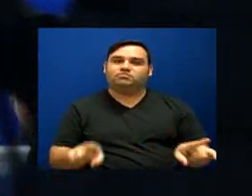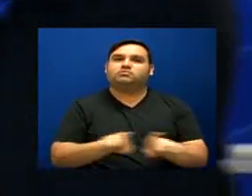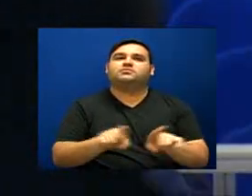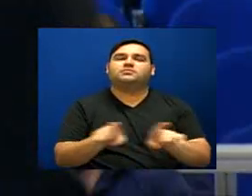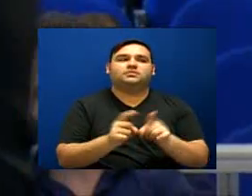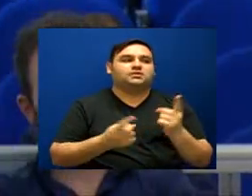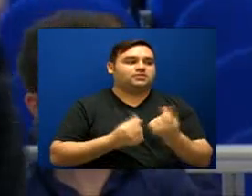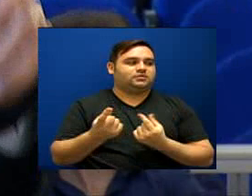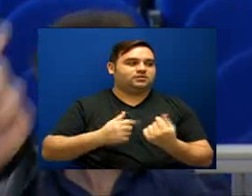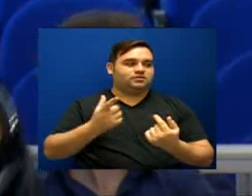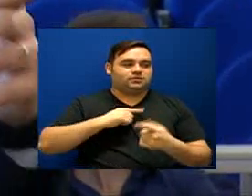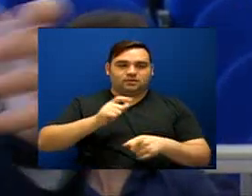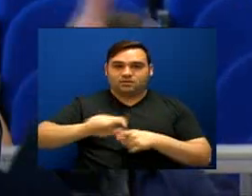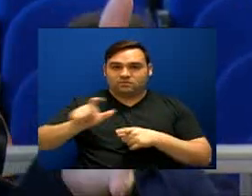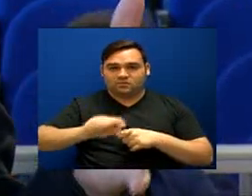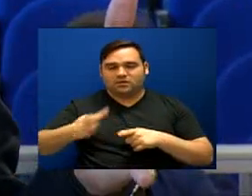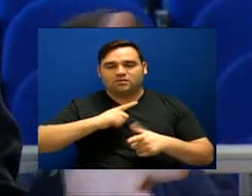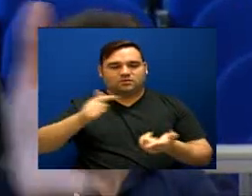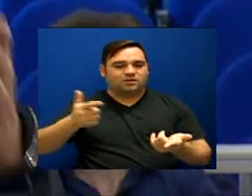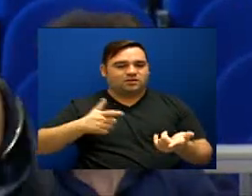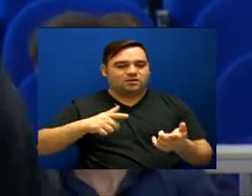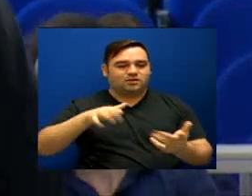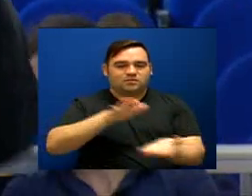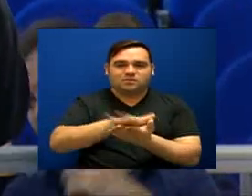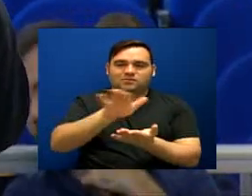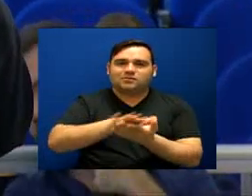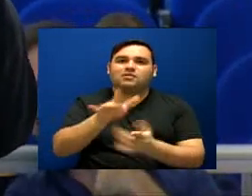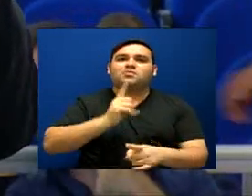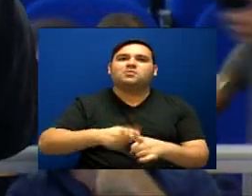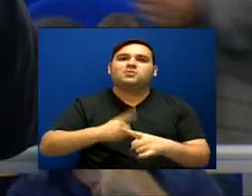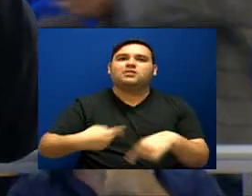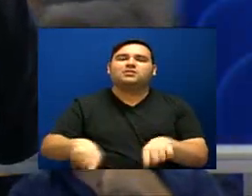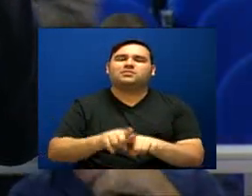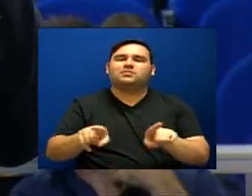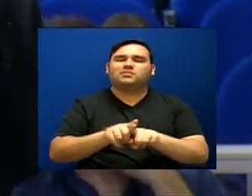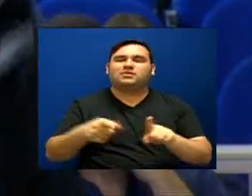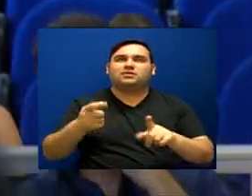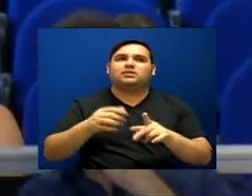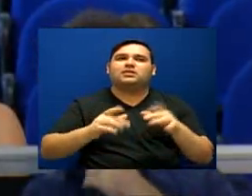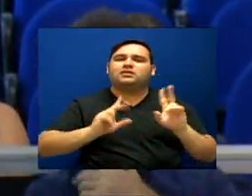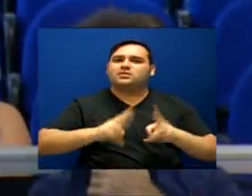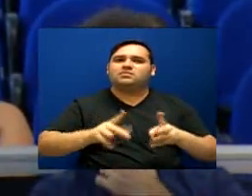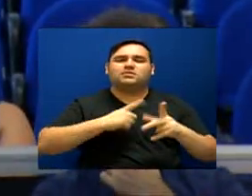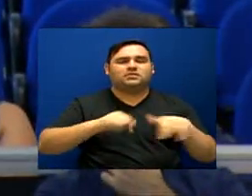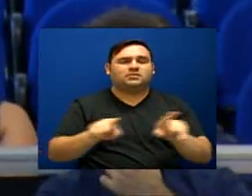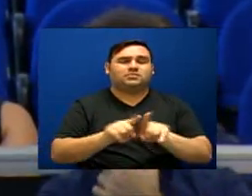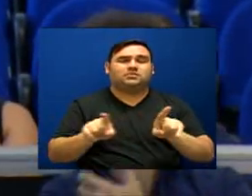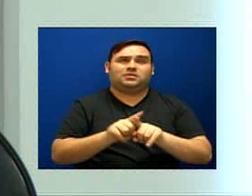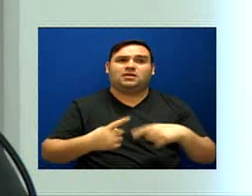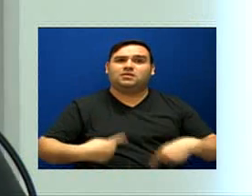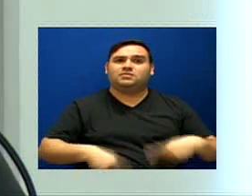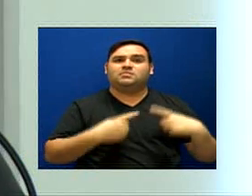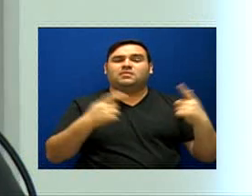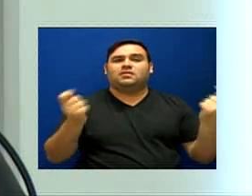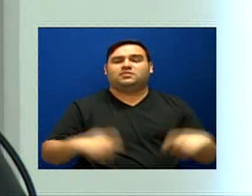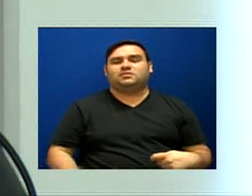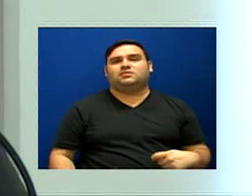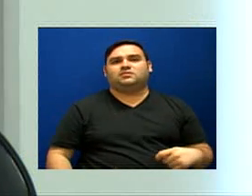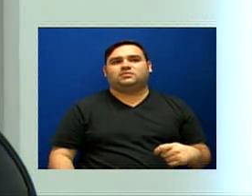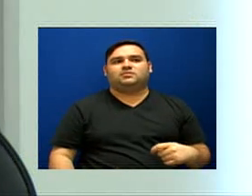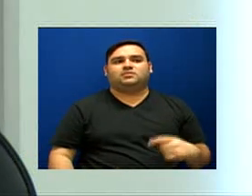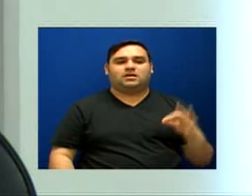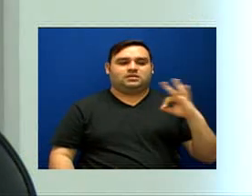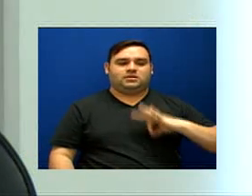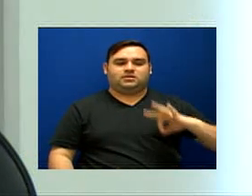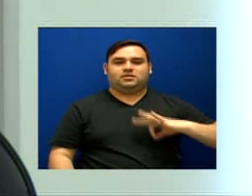o custo desse aluguel da máquina de xerox, sim, não é isso? Porque sim, tanto na conta de Vossa Excelência eu observei... Ele abre a possibilidade de ser debatido até no